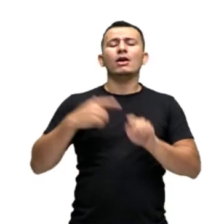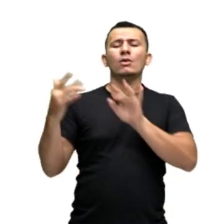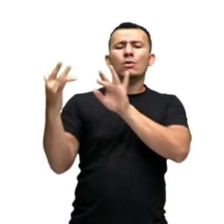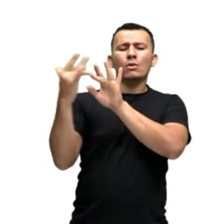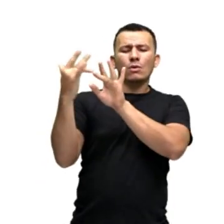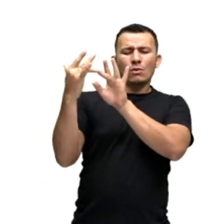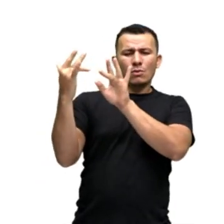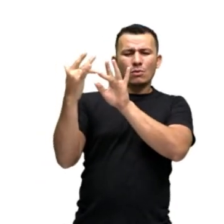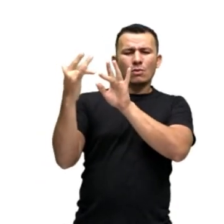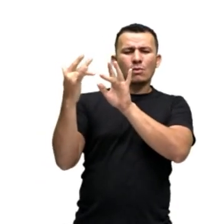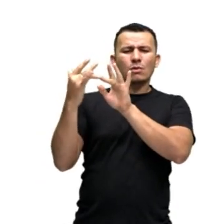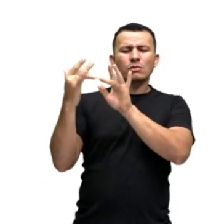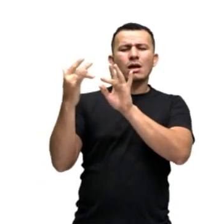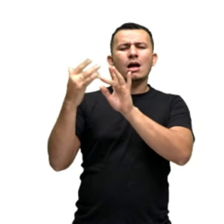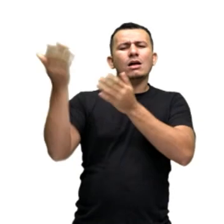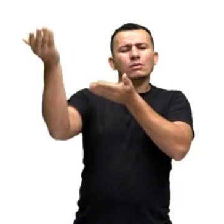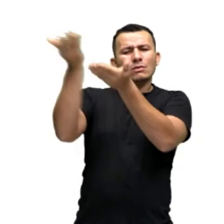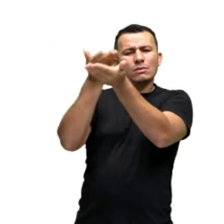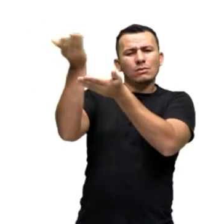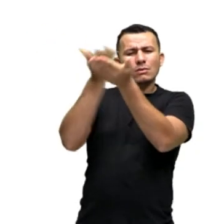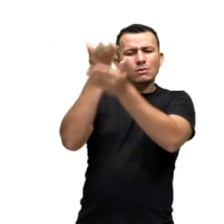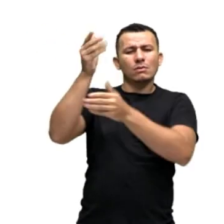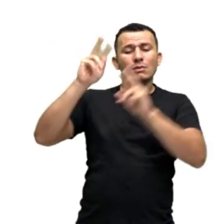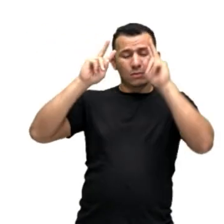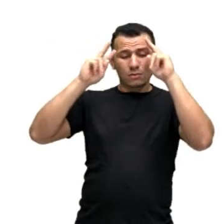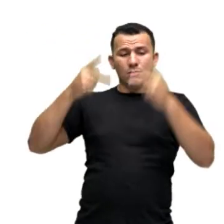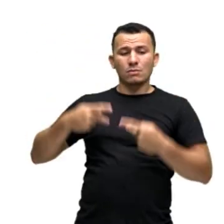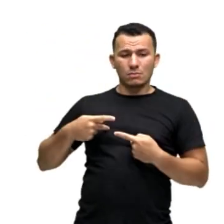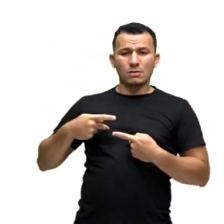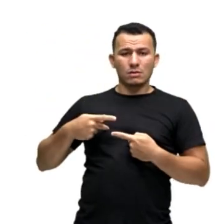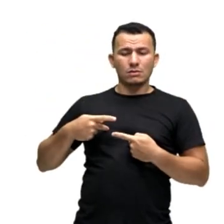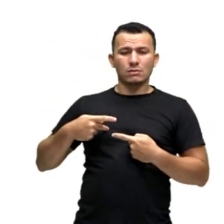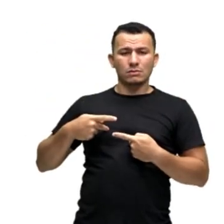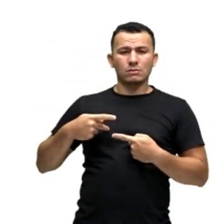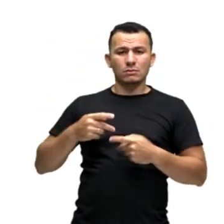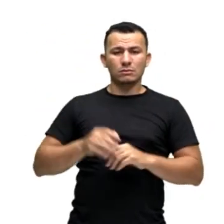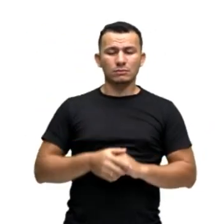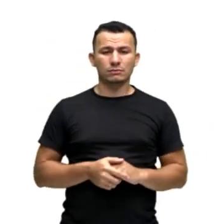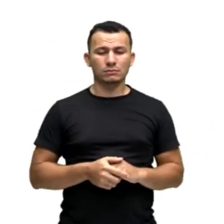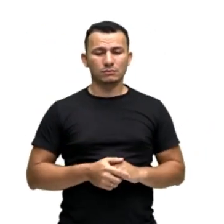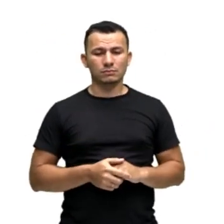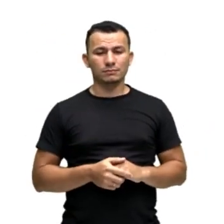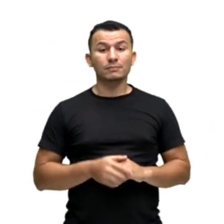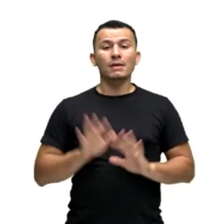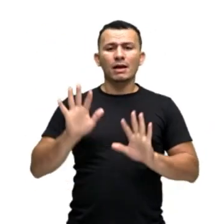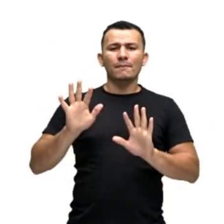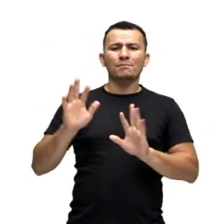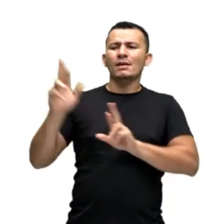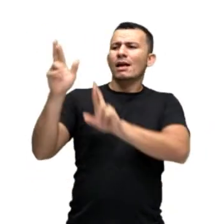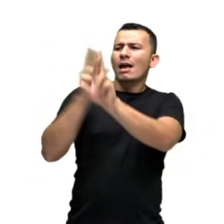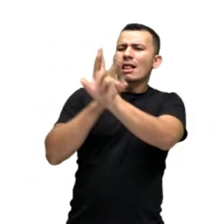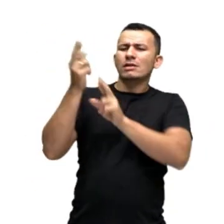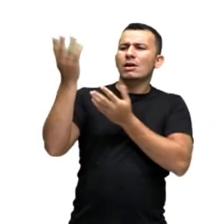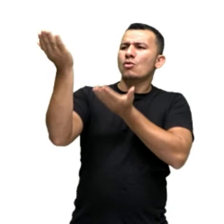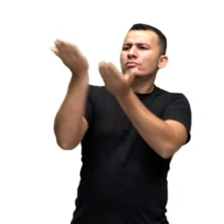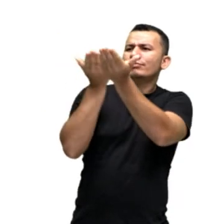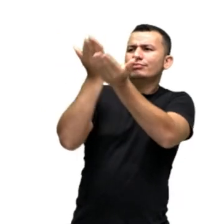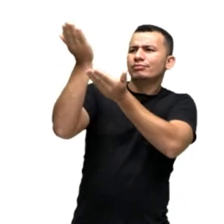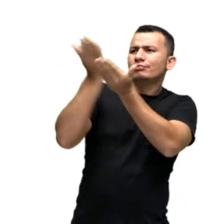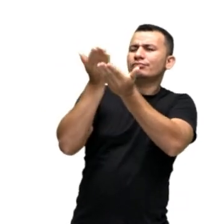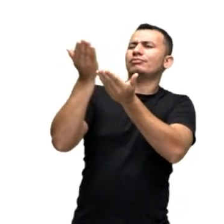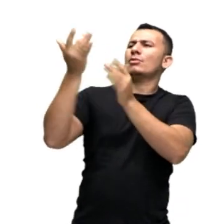relaciona com ser humano tá E essa relação eles estão